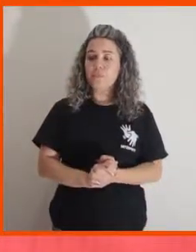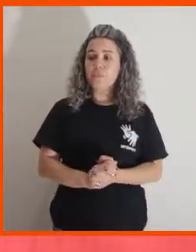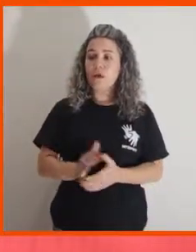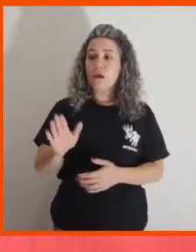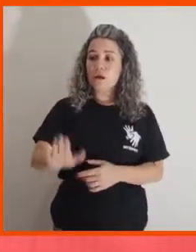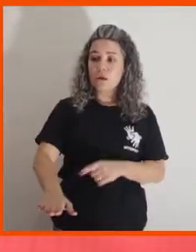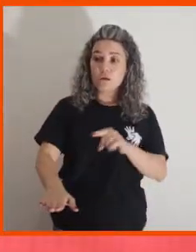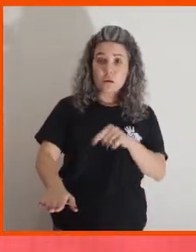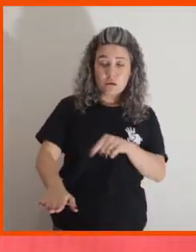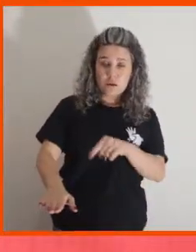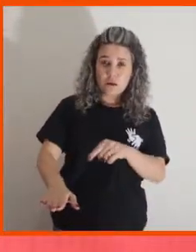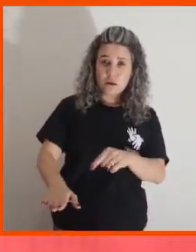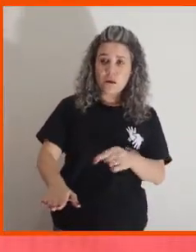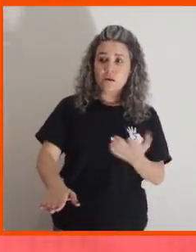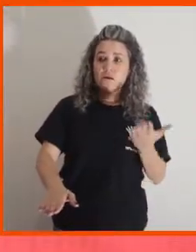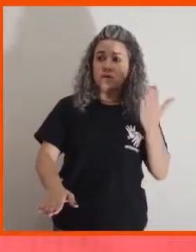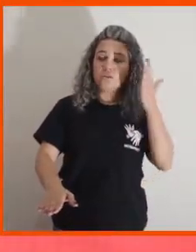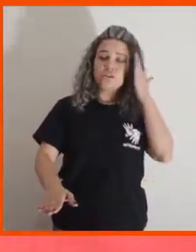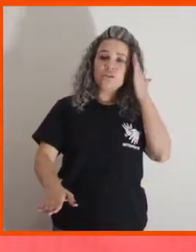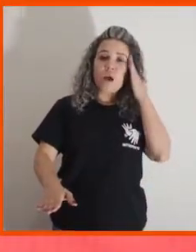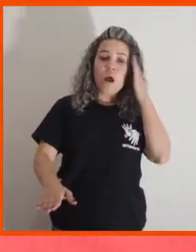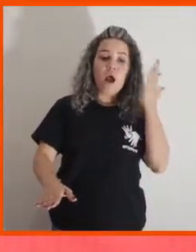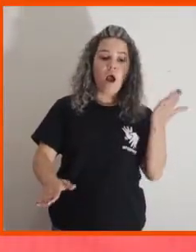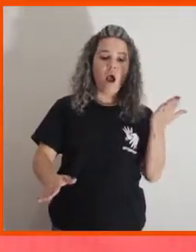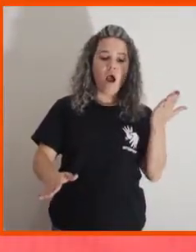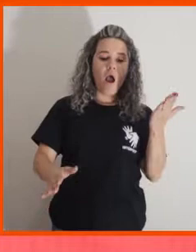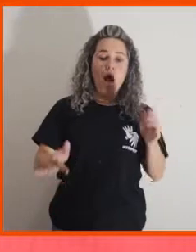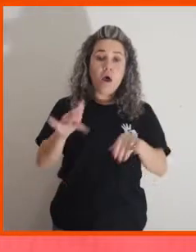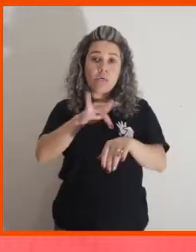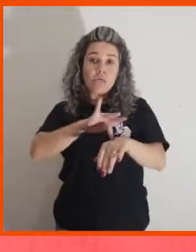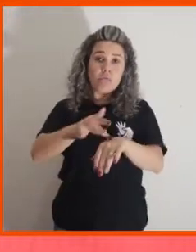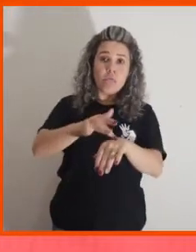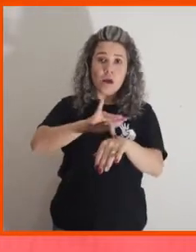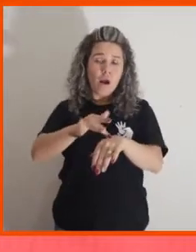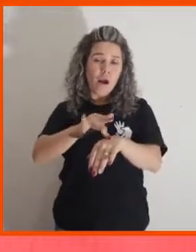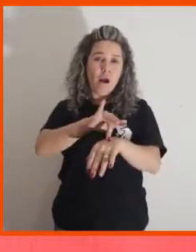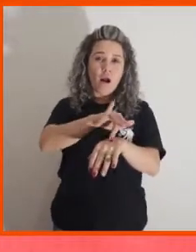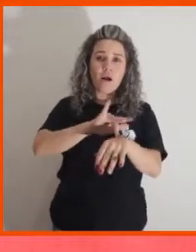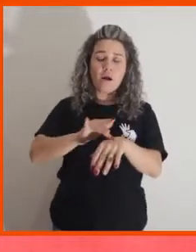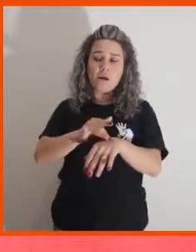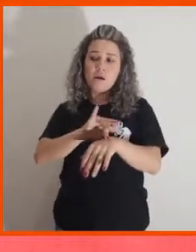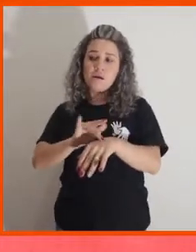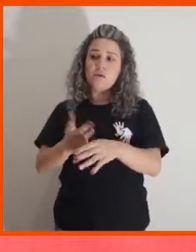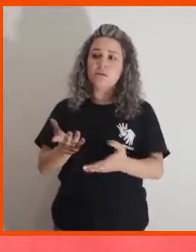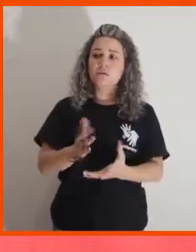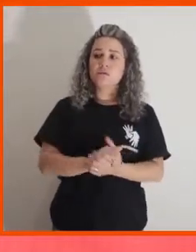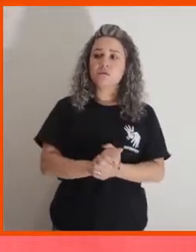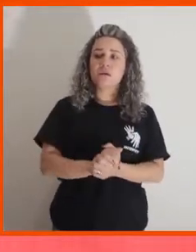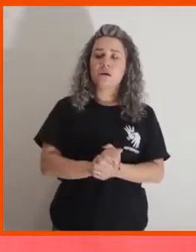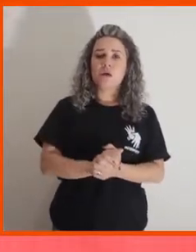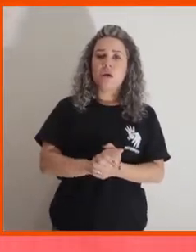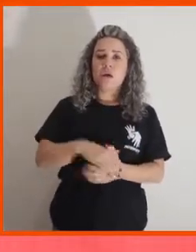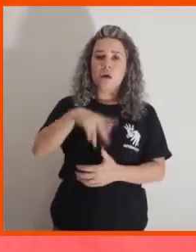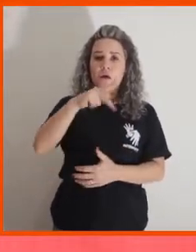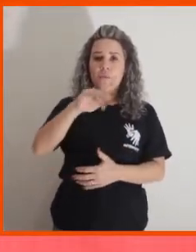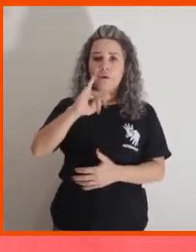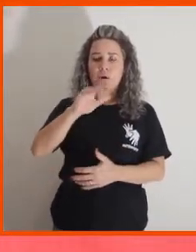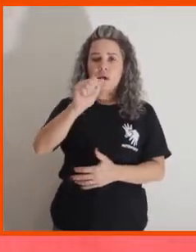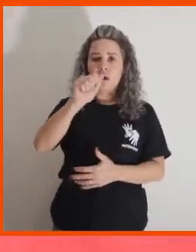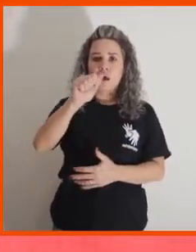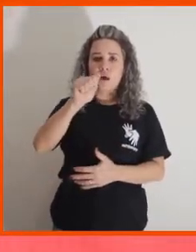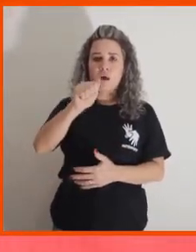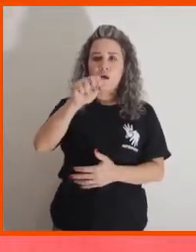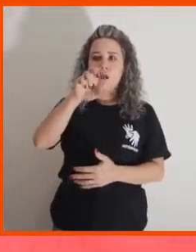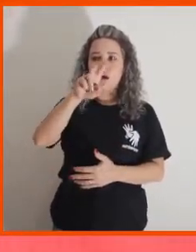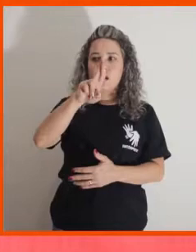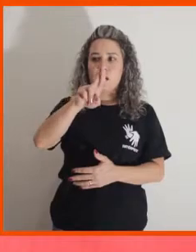sangue. As crianças já dançam careta, é muito bom a dança folclórica, uma dança muito antiga. Desde